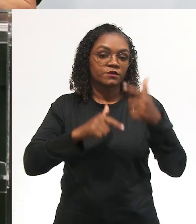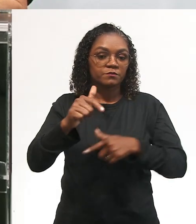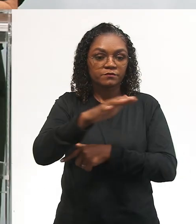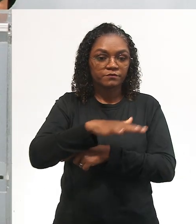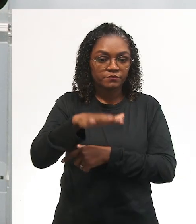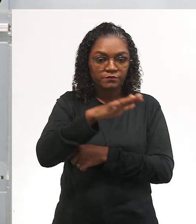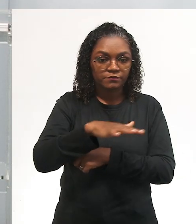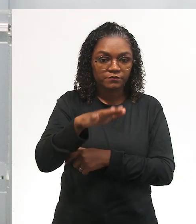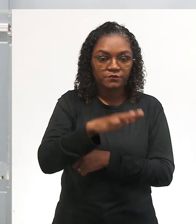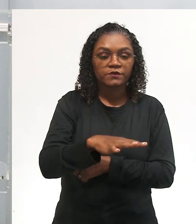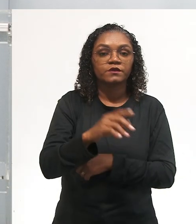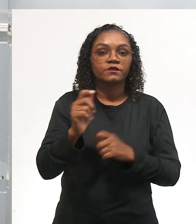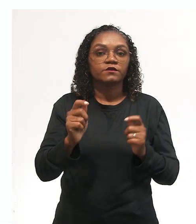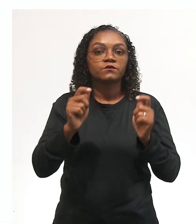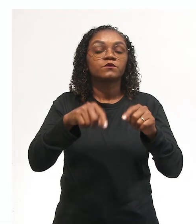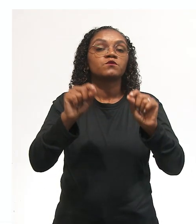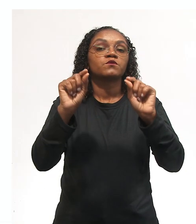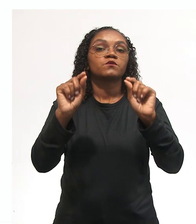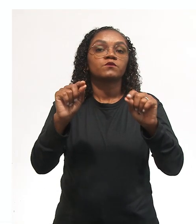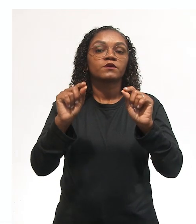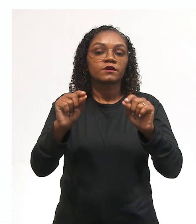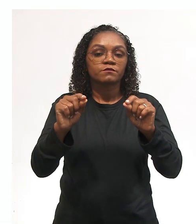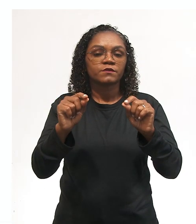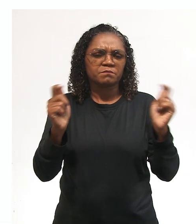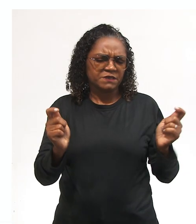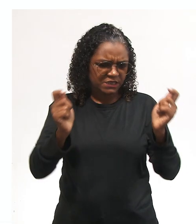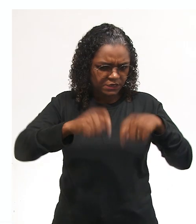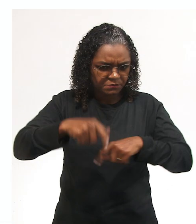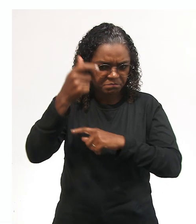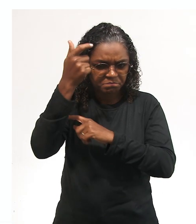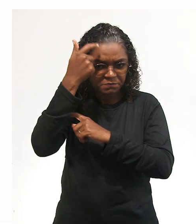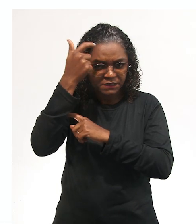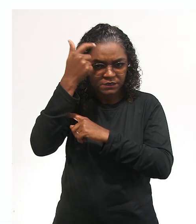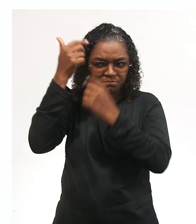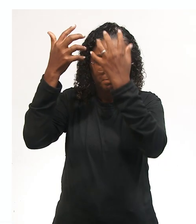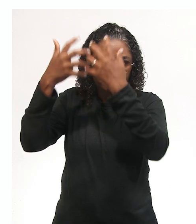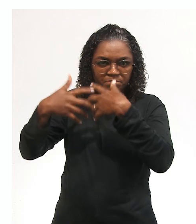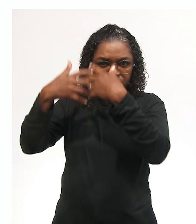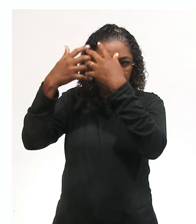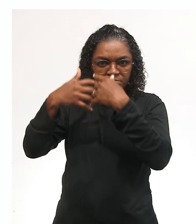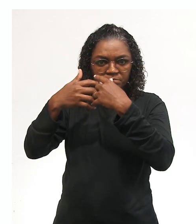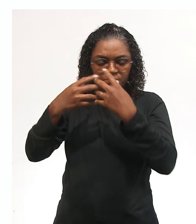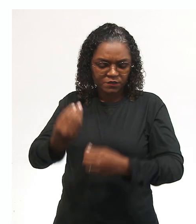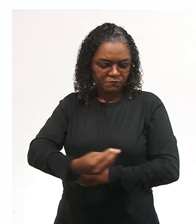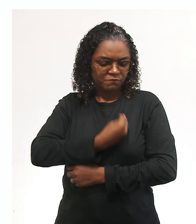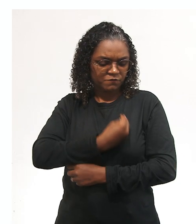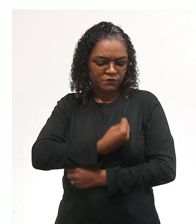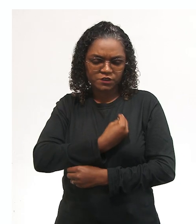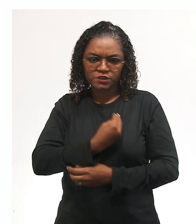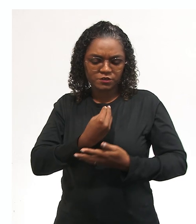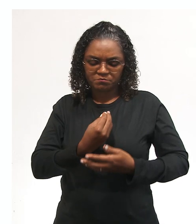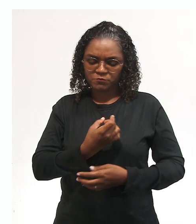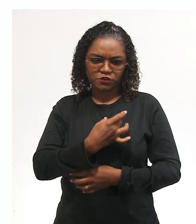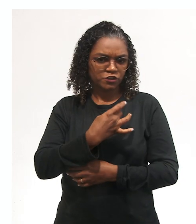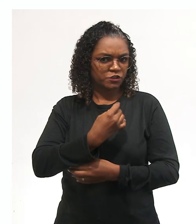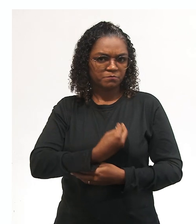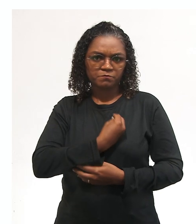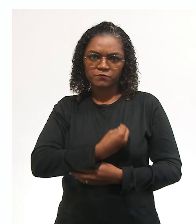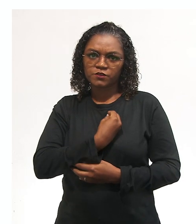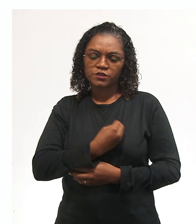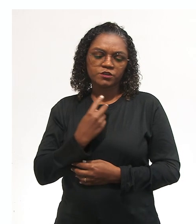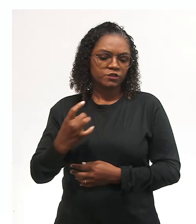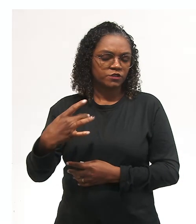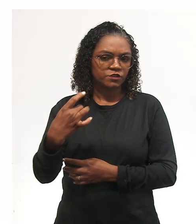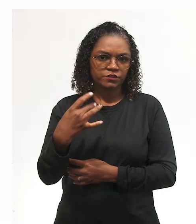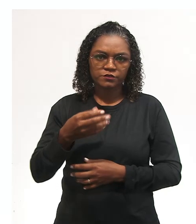fontes da escola humanista, a capacidade de pensar de cada sujeito para dirigir a sua própria